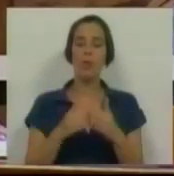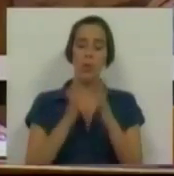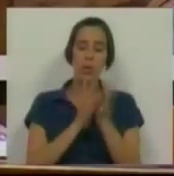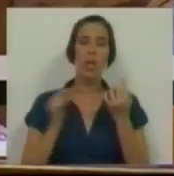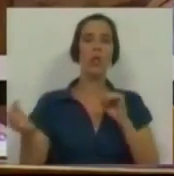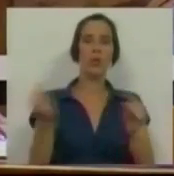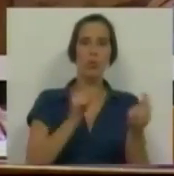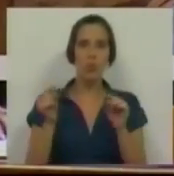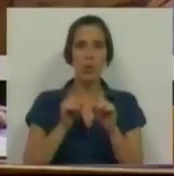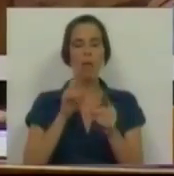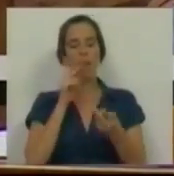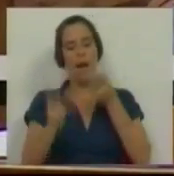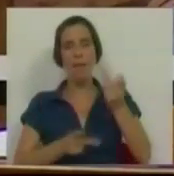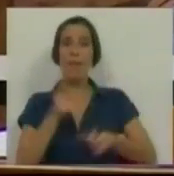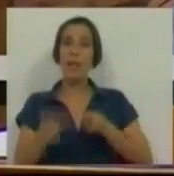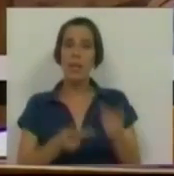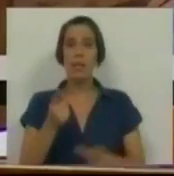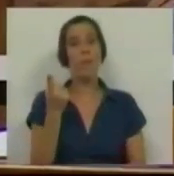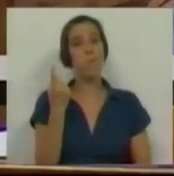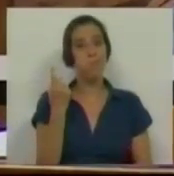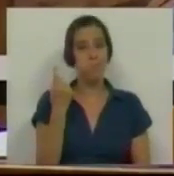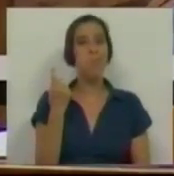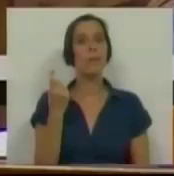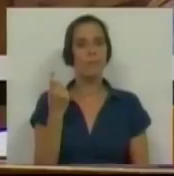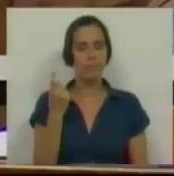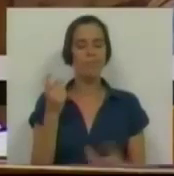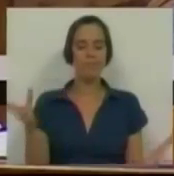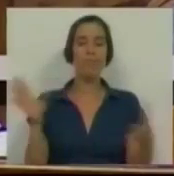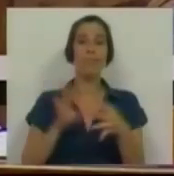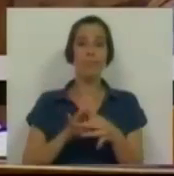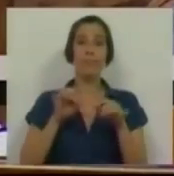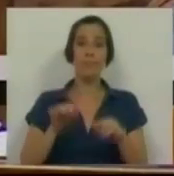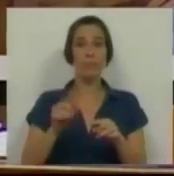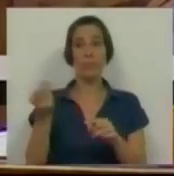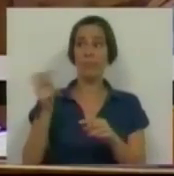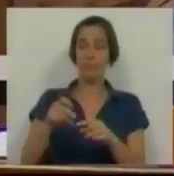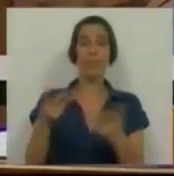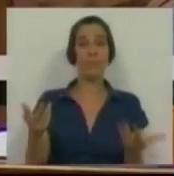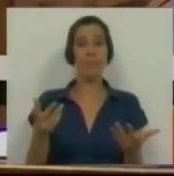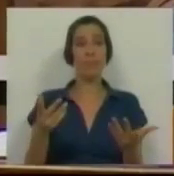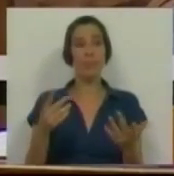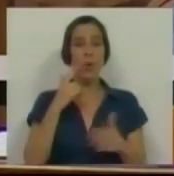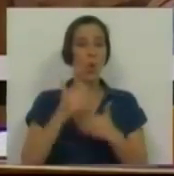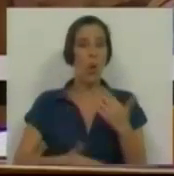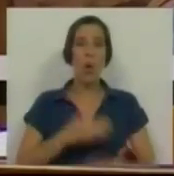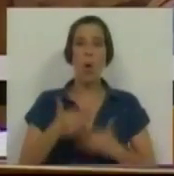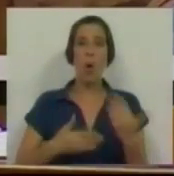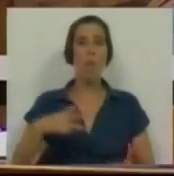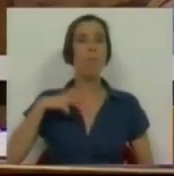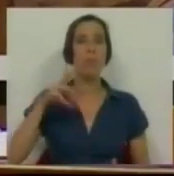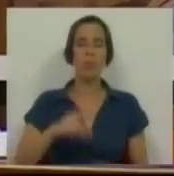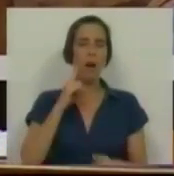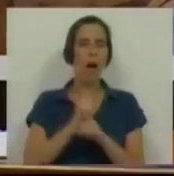a discussão e de toda a avaliação que falta fazer sobre este flagelo que o país continua a